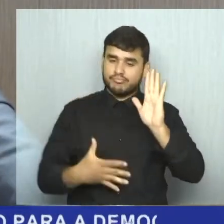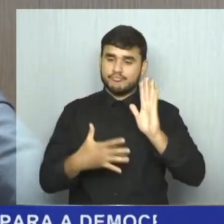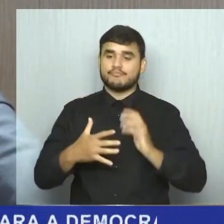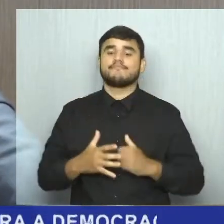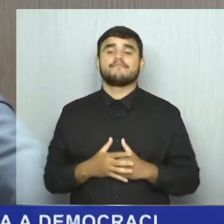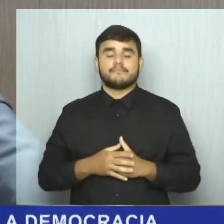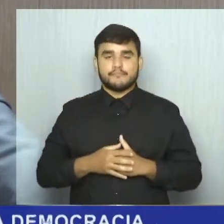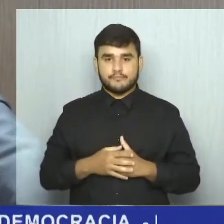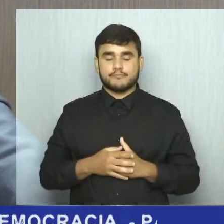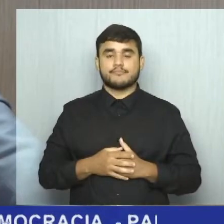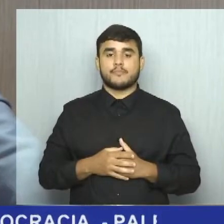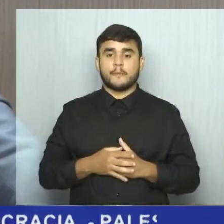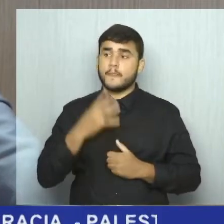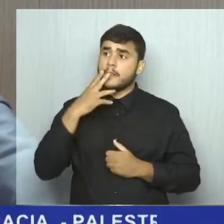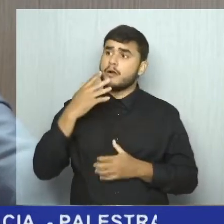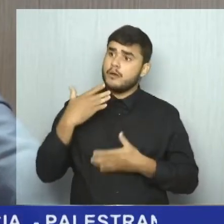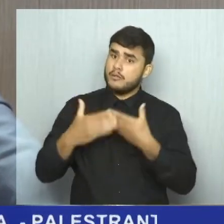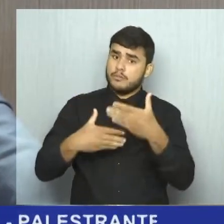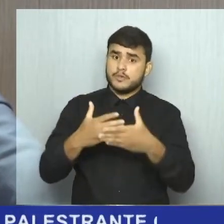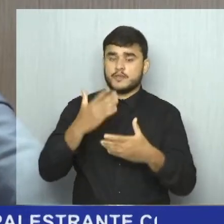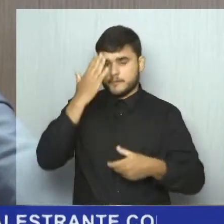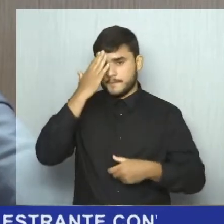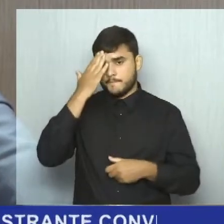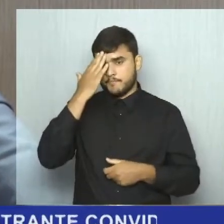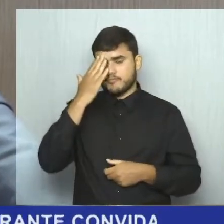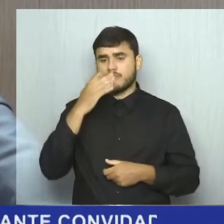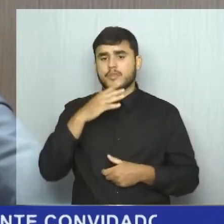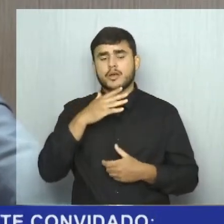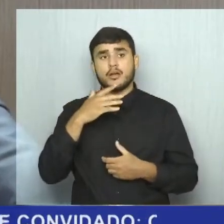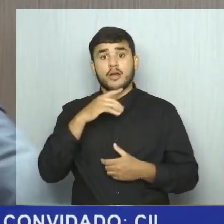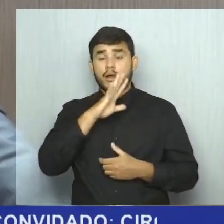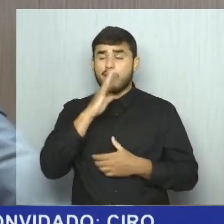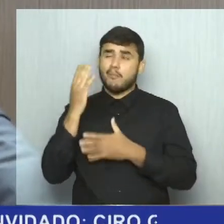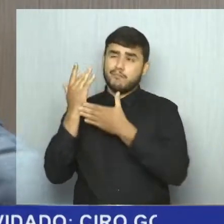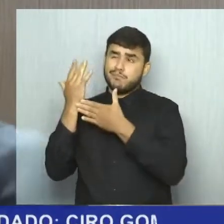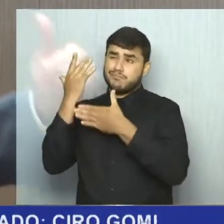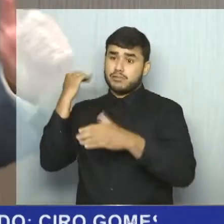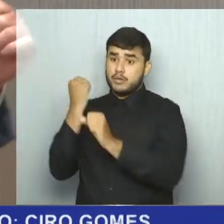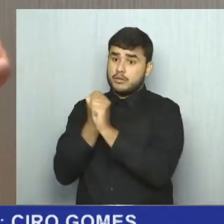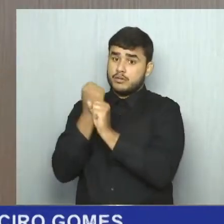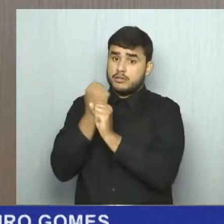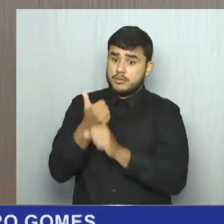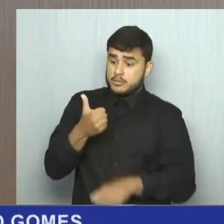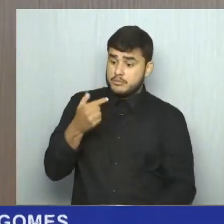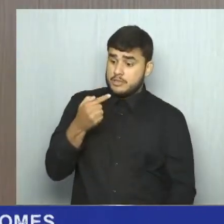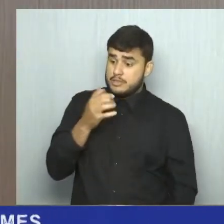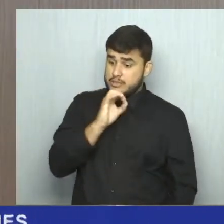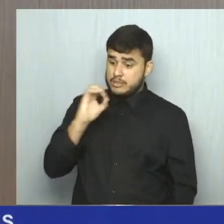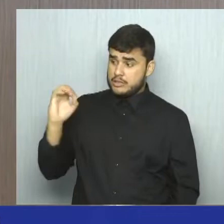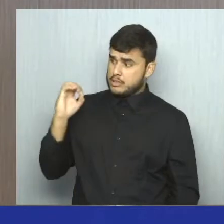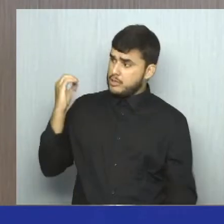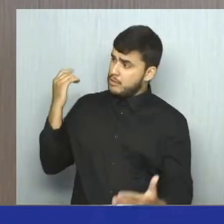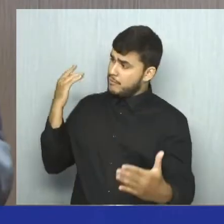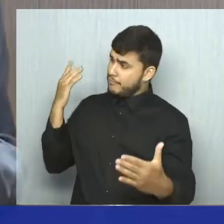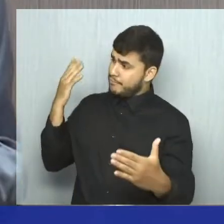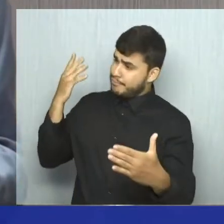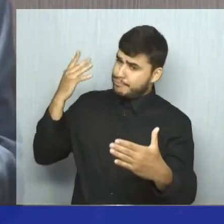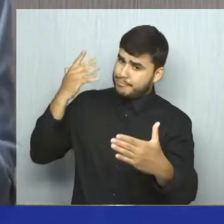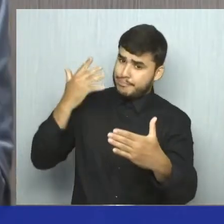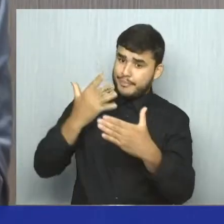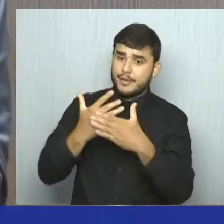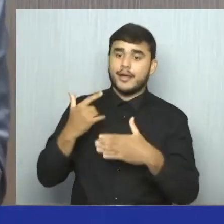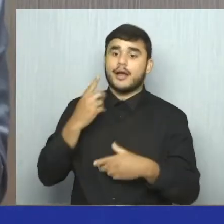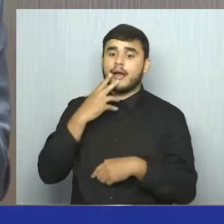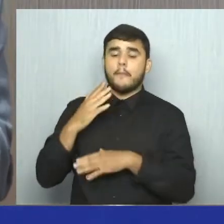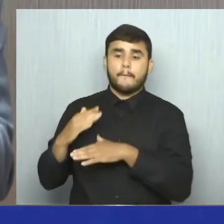caro Antônio Henrique, meu presidente, o parlamento tem avançado nessa direção que lhe deu origem, que é a ideia de